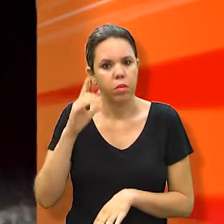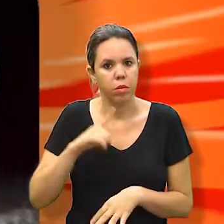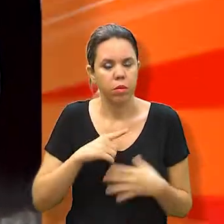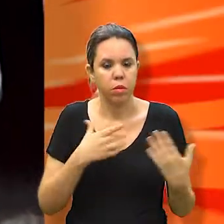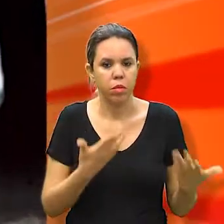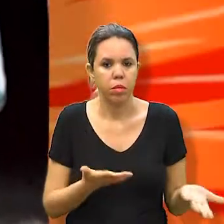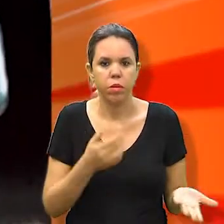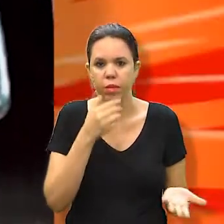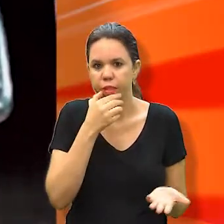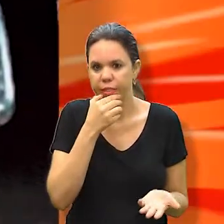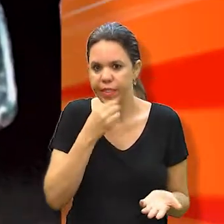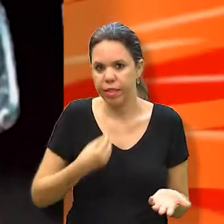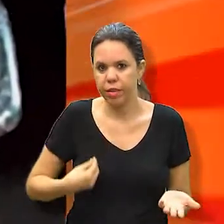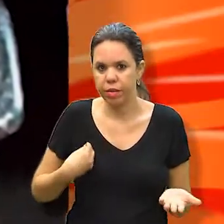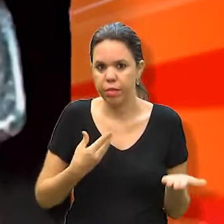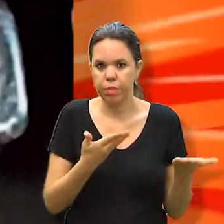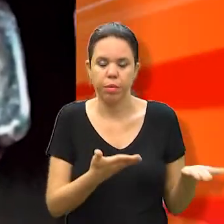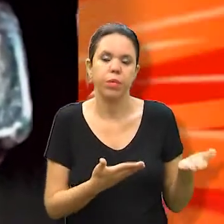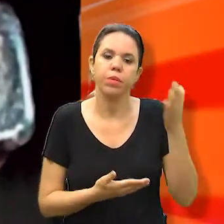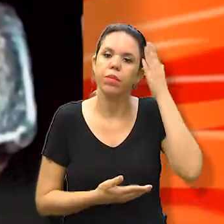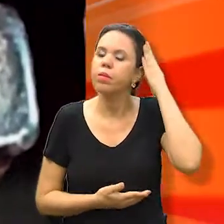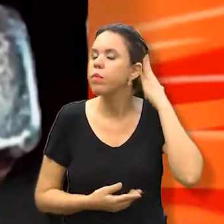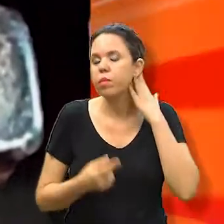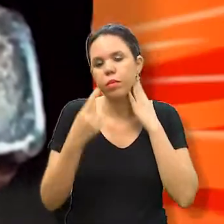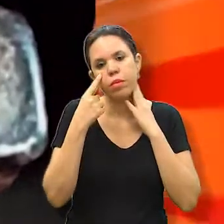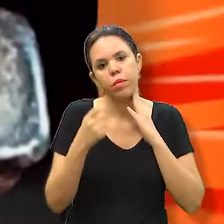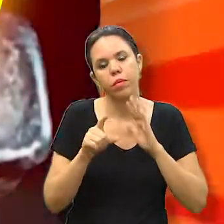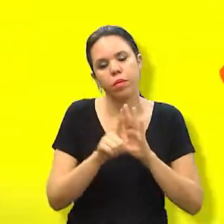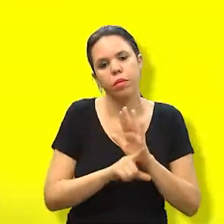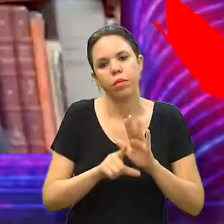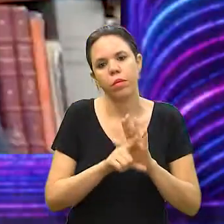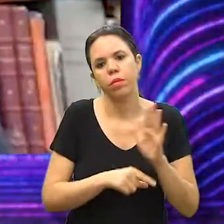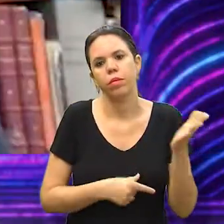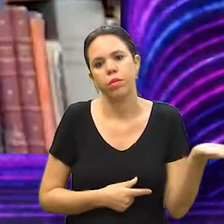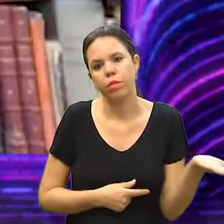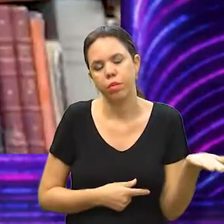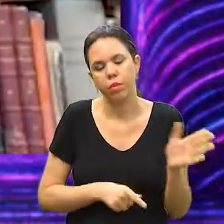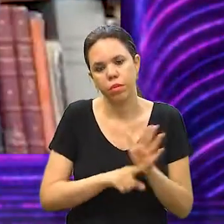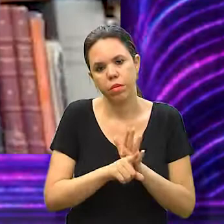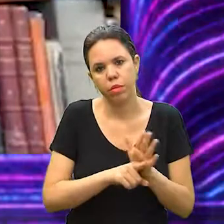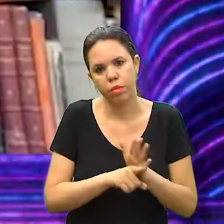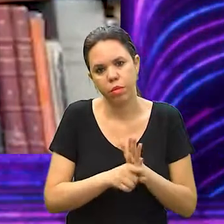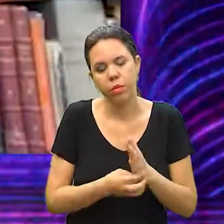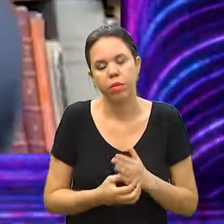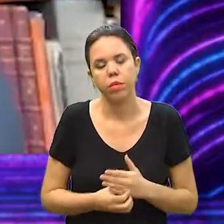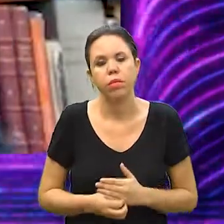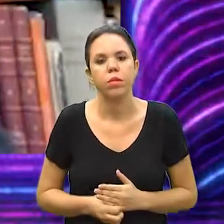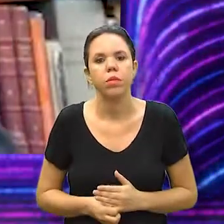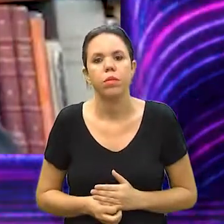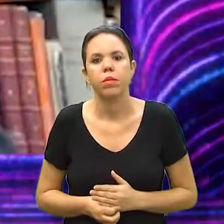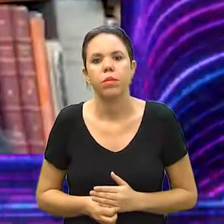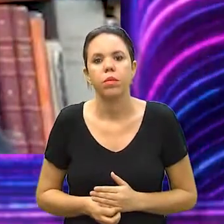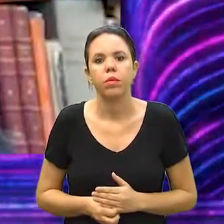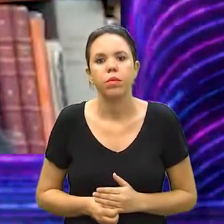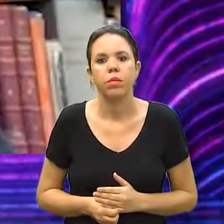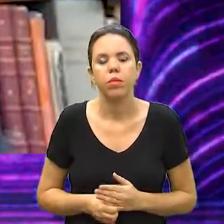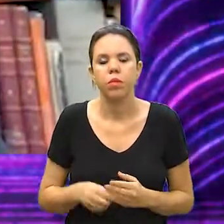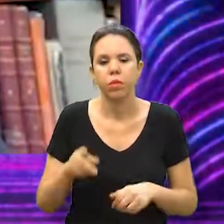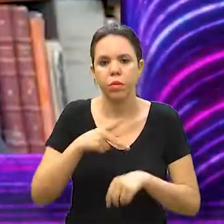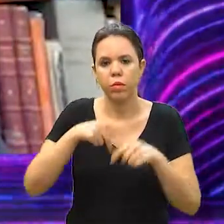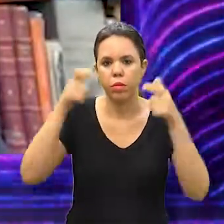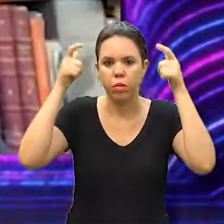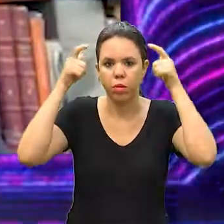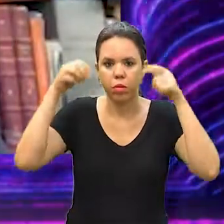teria. E aí está a questão interessante da literatura. Tem um estudo interessante de um